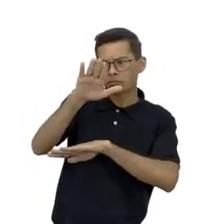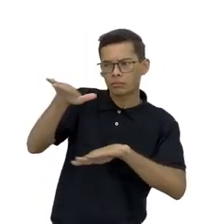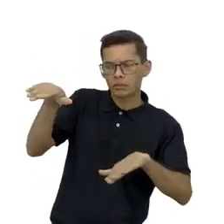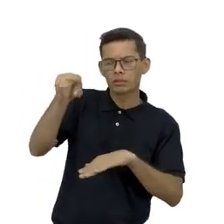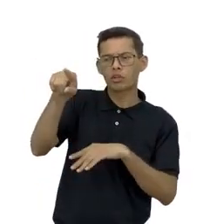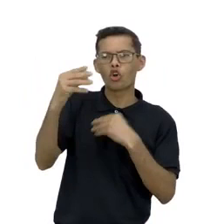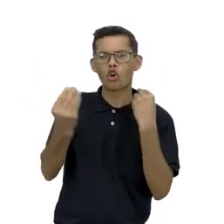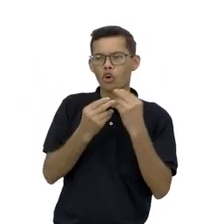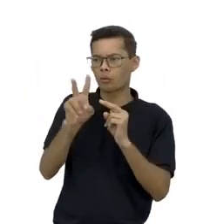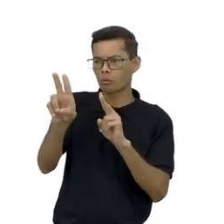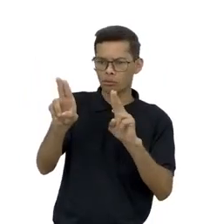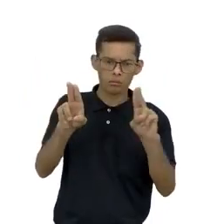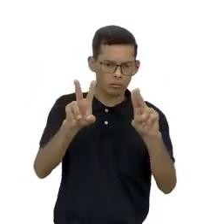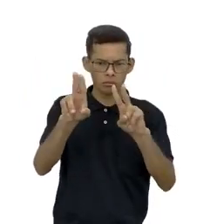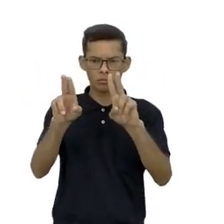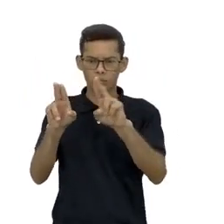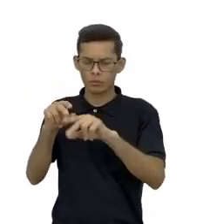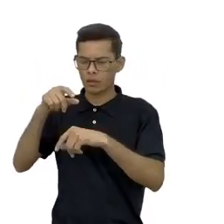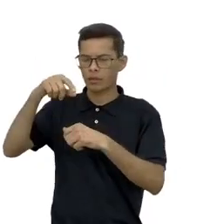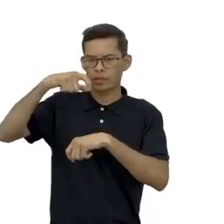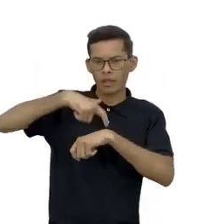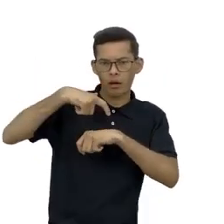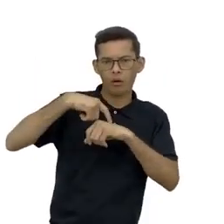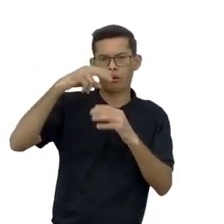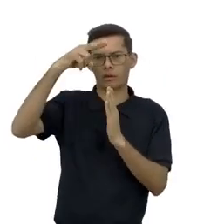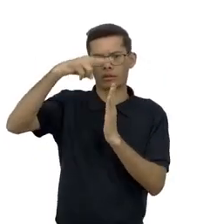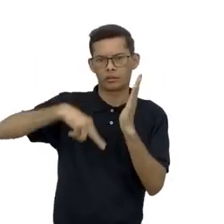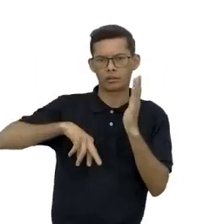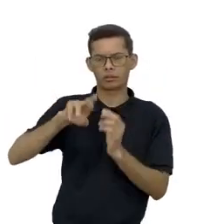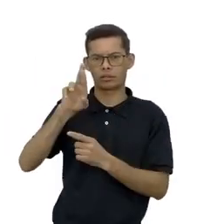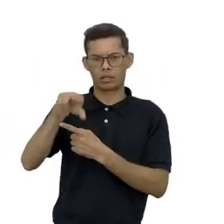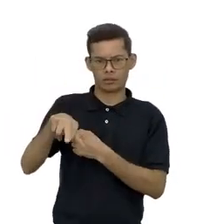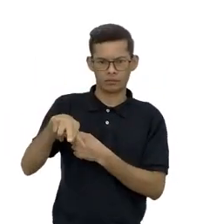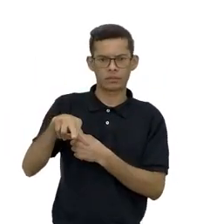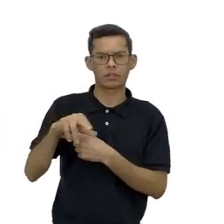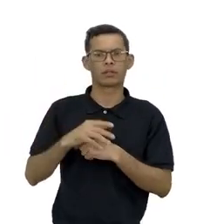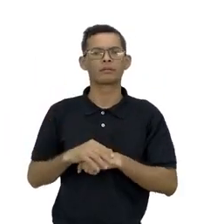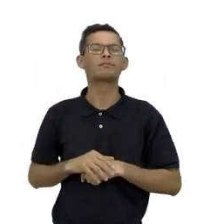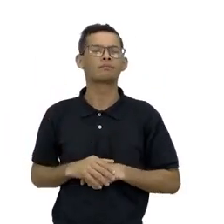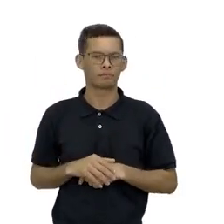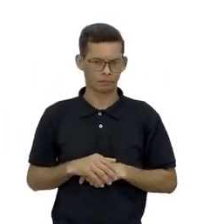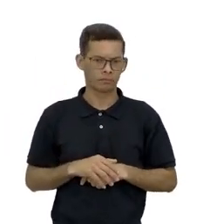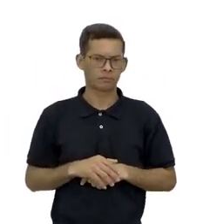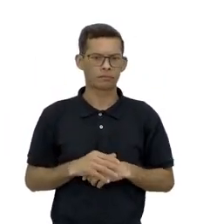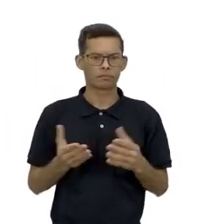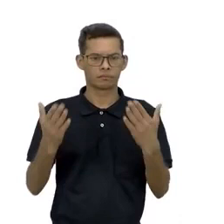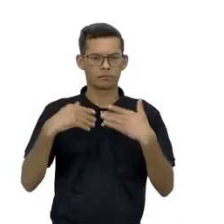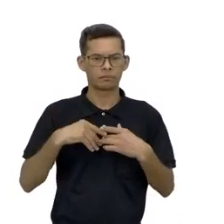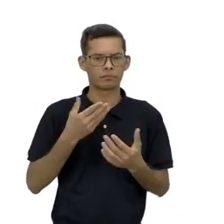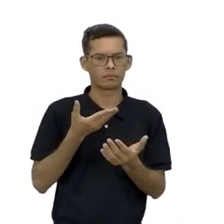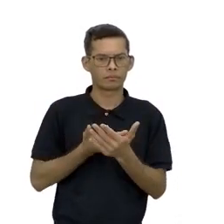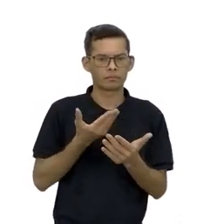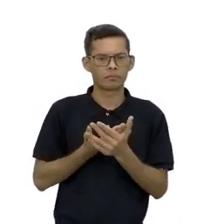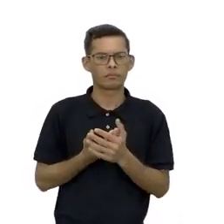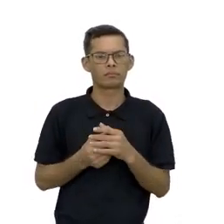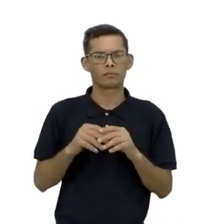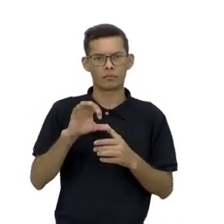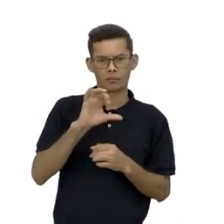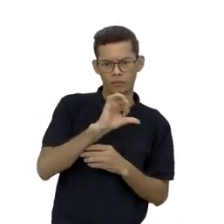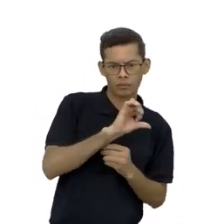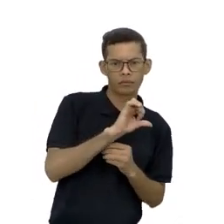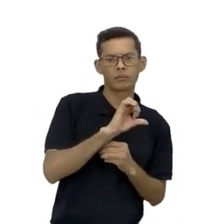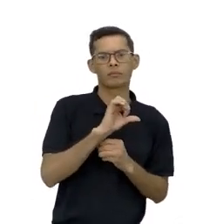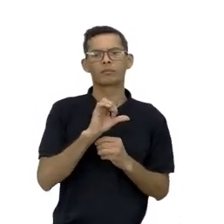as duplas na revisão de seus textos. E, por fim, nós temos aí a aula 9, em que